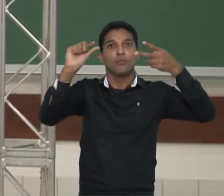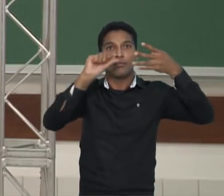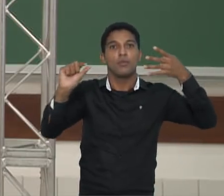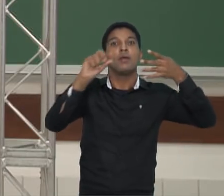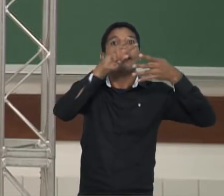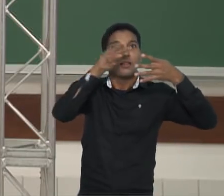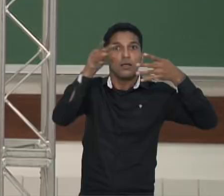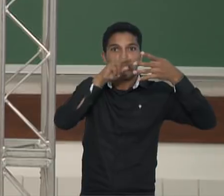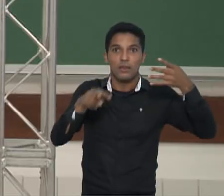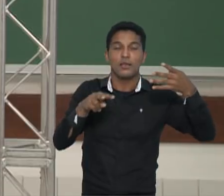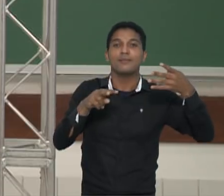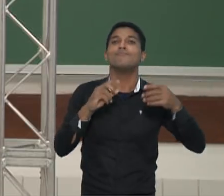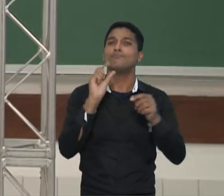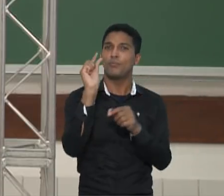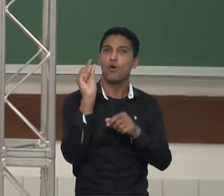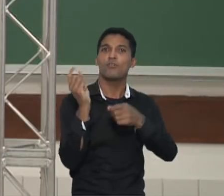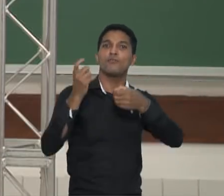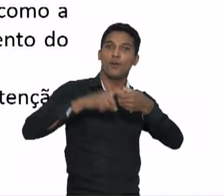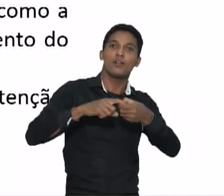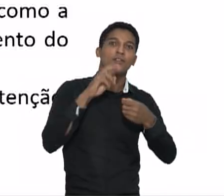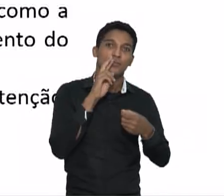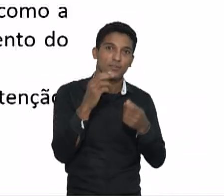daqui a pouquinho a gente volta com a resposta.